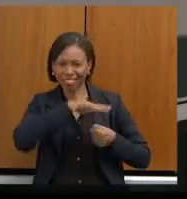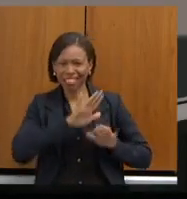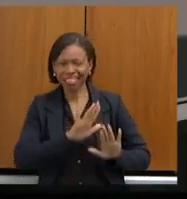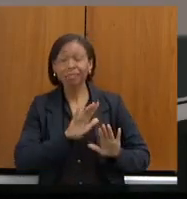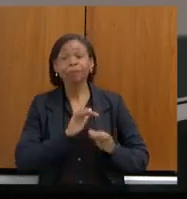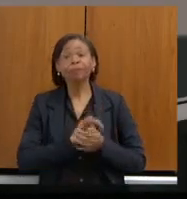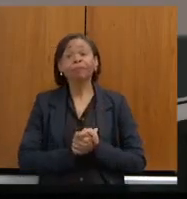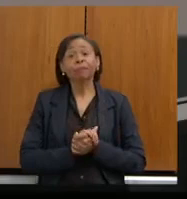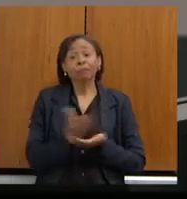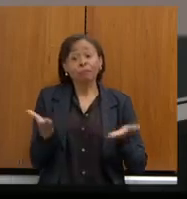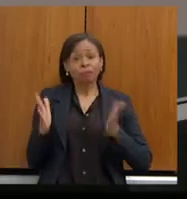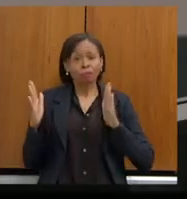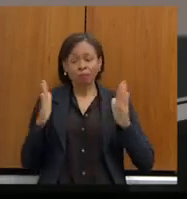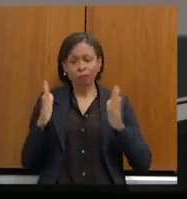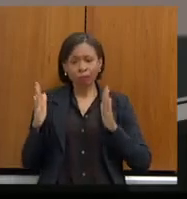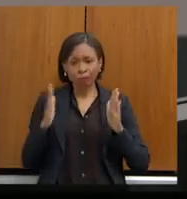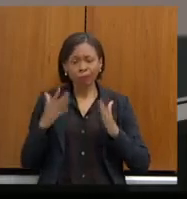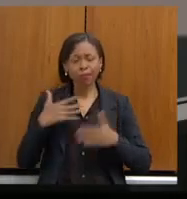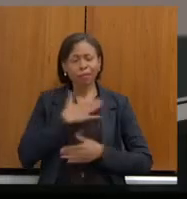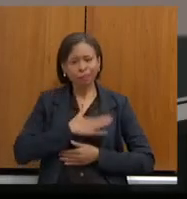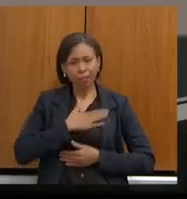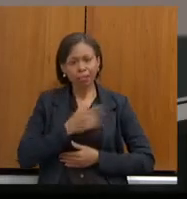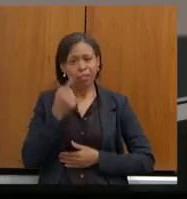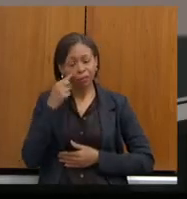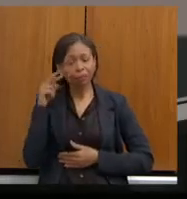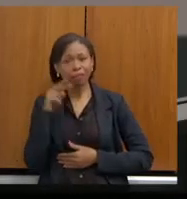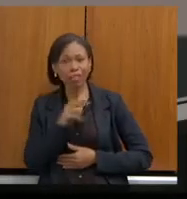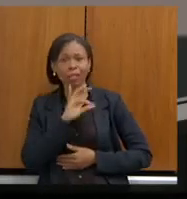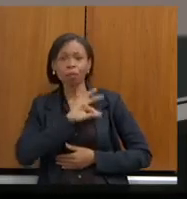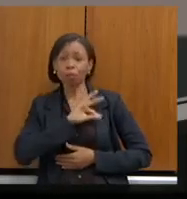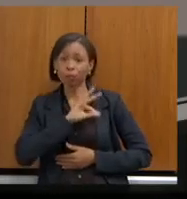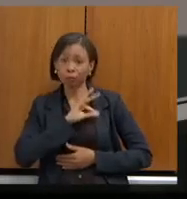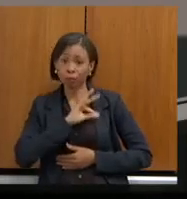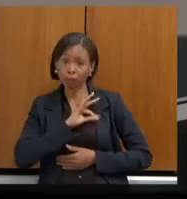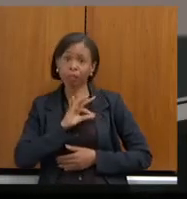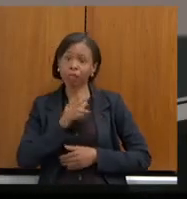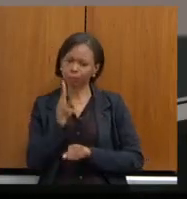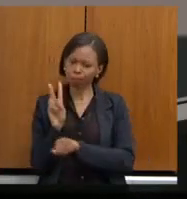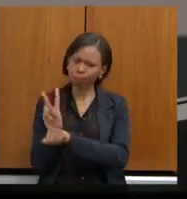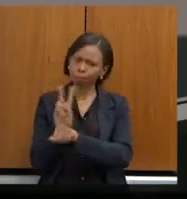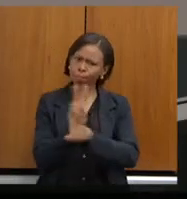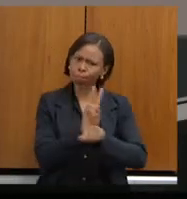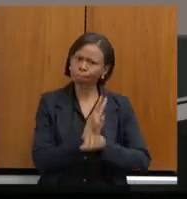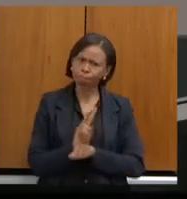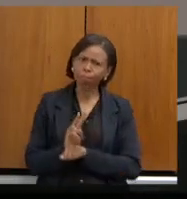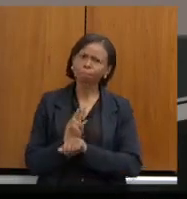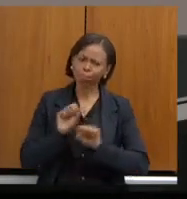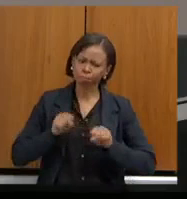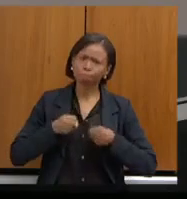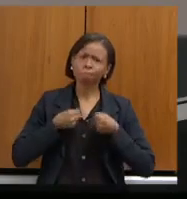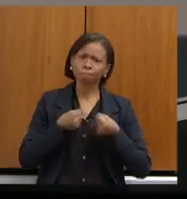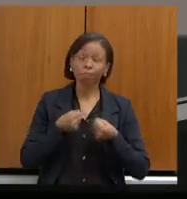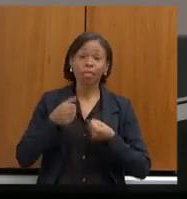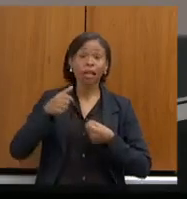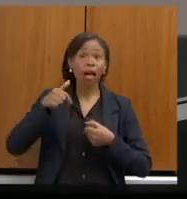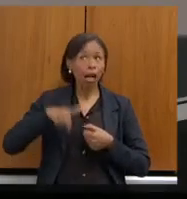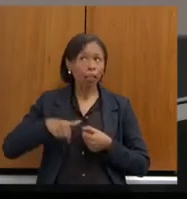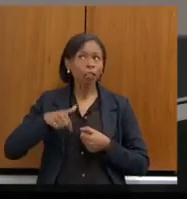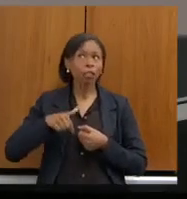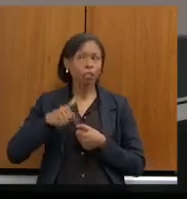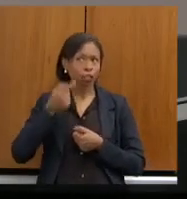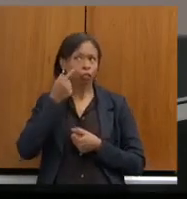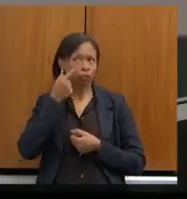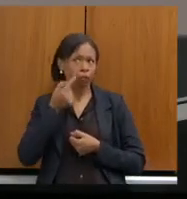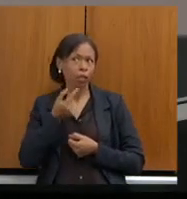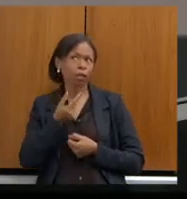nesse bom momento que a polícia militar está cuidando tanto quer o que a gente ouve aqui no celular fiscaliza é